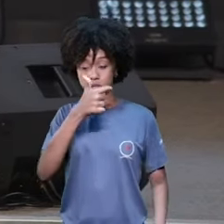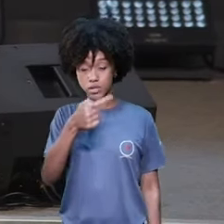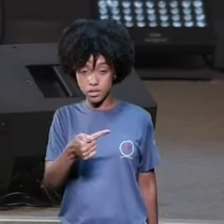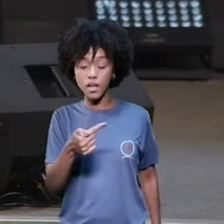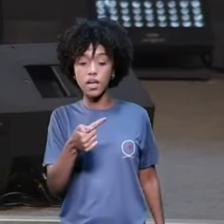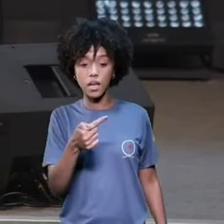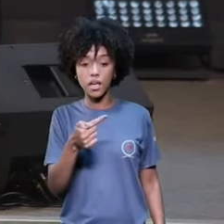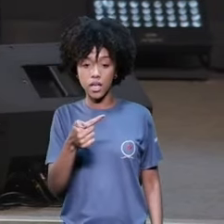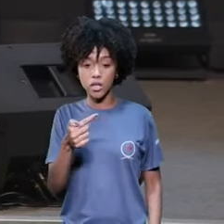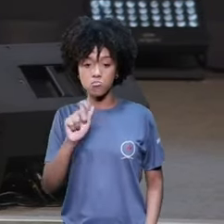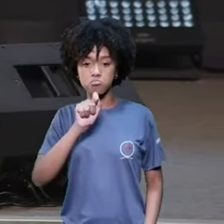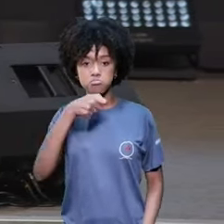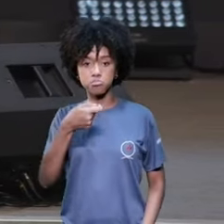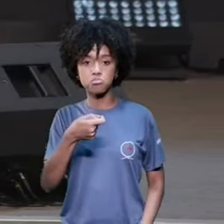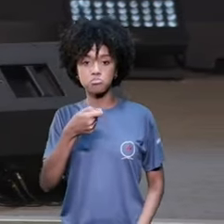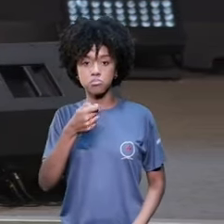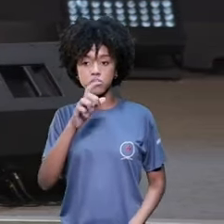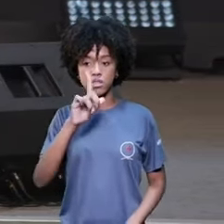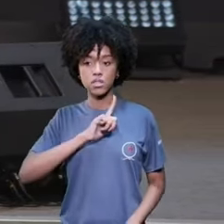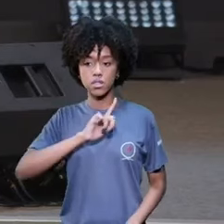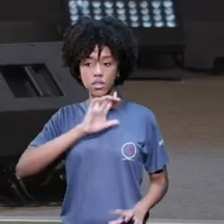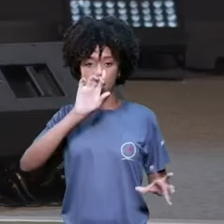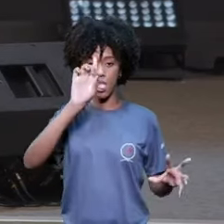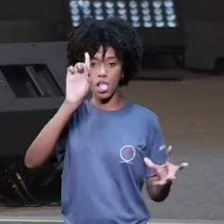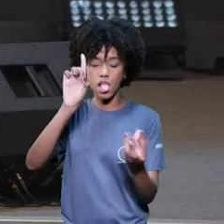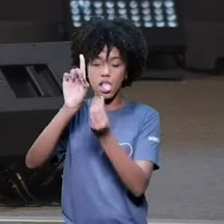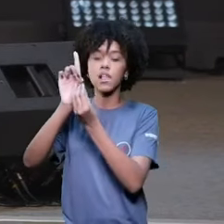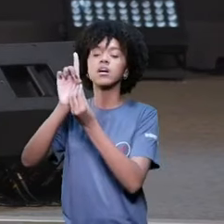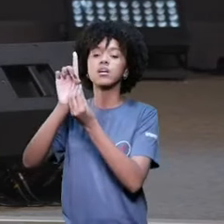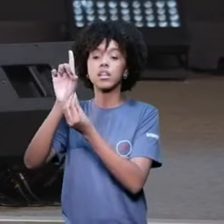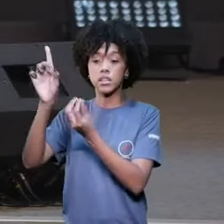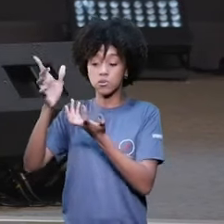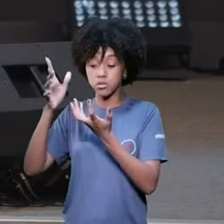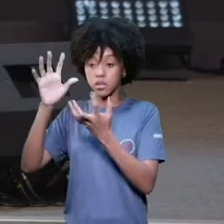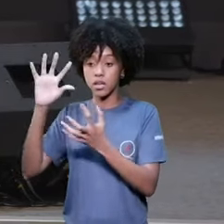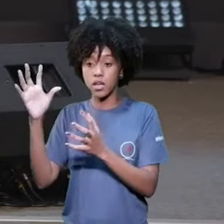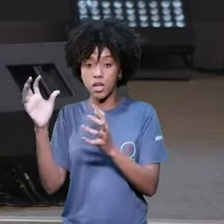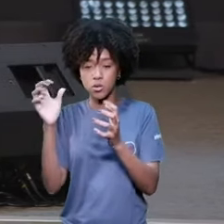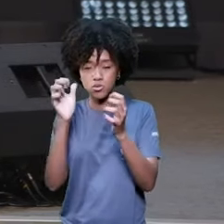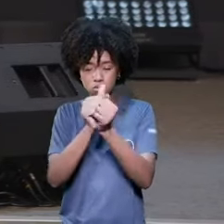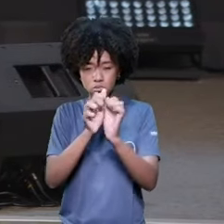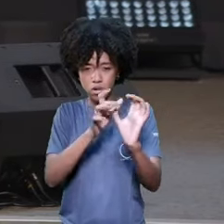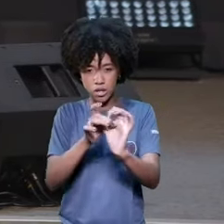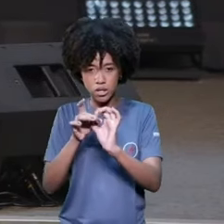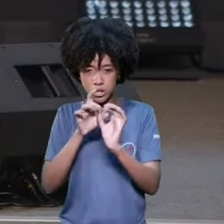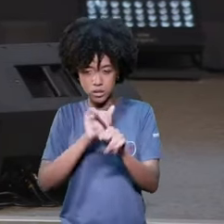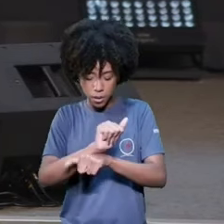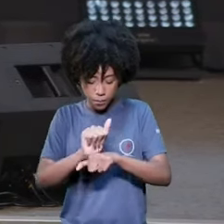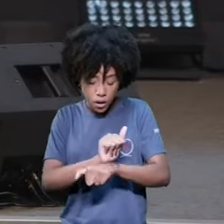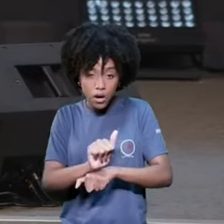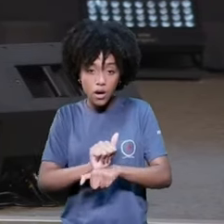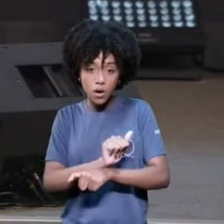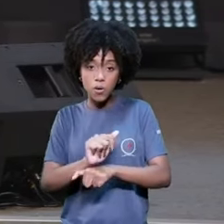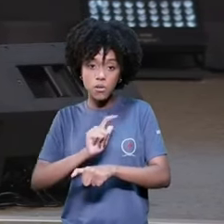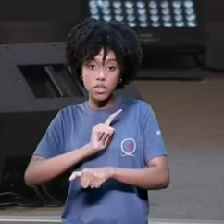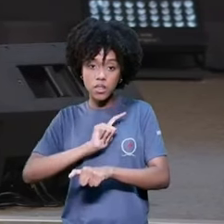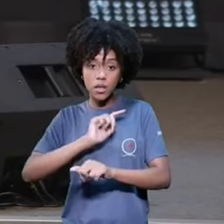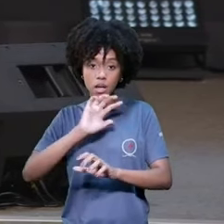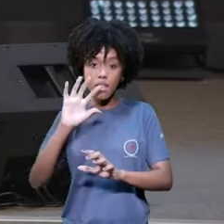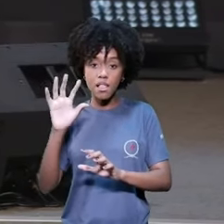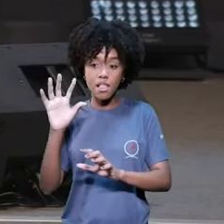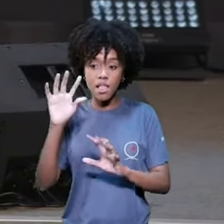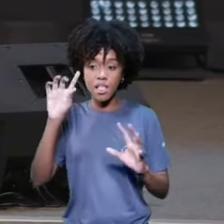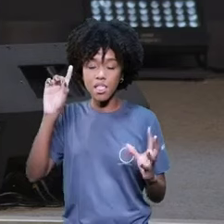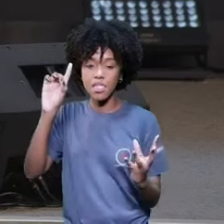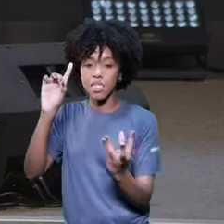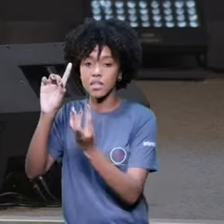que nós chamamos de capítulo das alianças. Deus, ele quer se aliançar com Abraão. E eu preciso te dizer isso aqui. O processo de aliança é um processo de